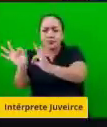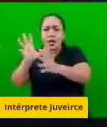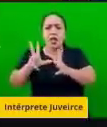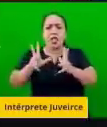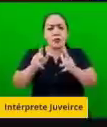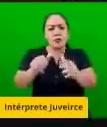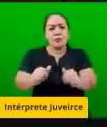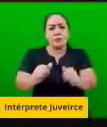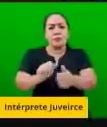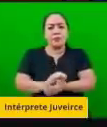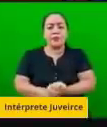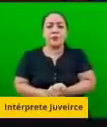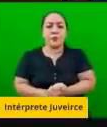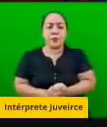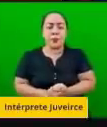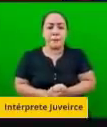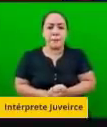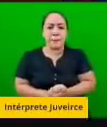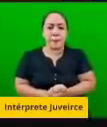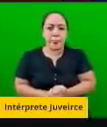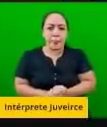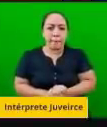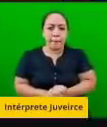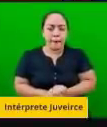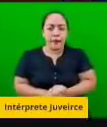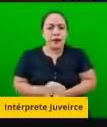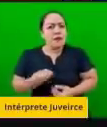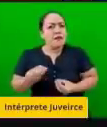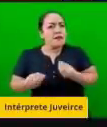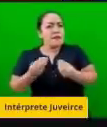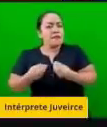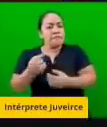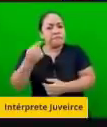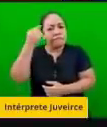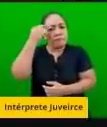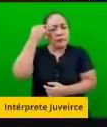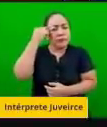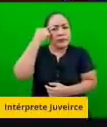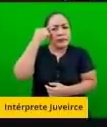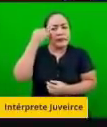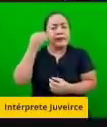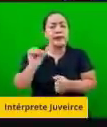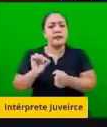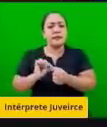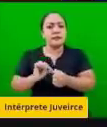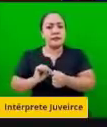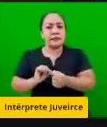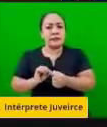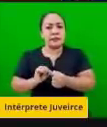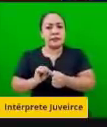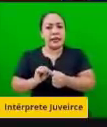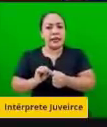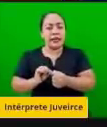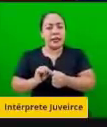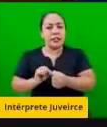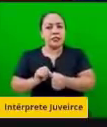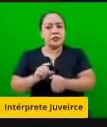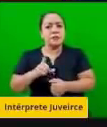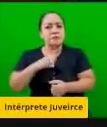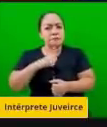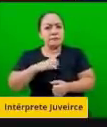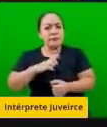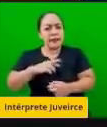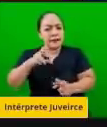Goff. E como eu posso fazer isso pensando, né, no trabalho com essas fontes em sala de aula? Como eu